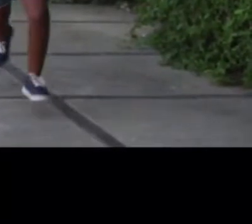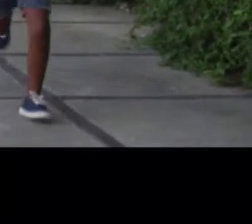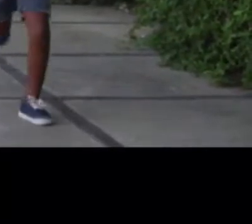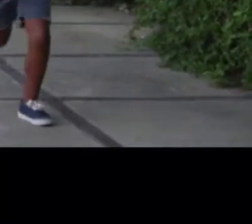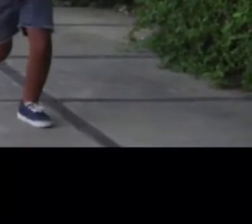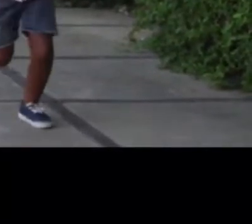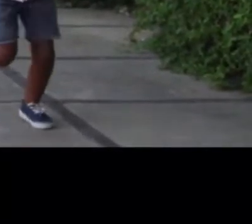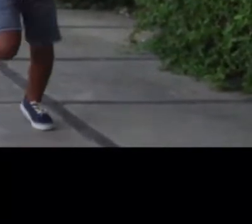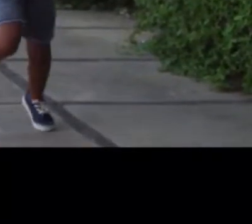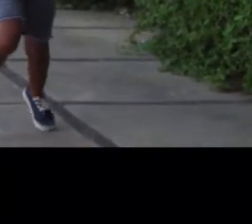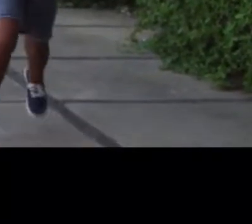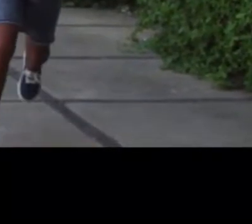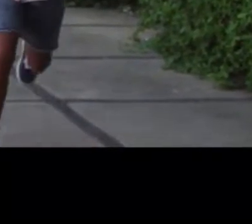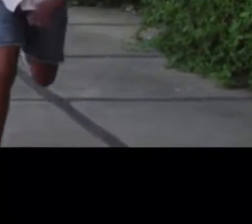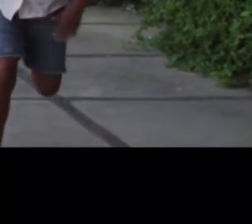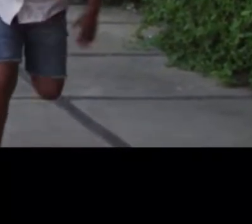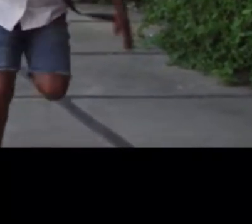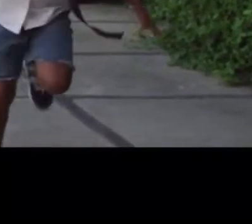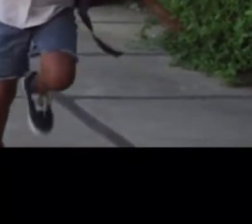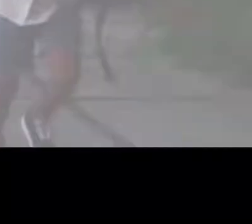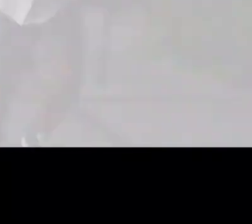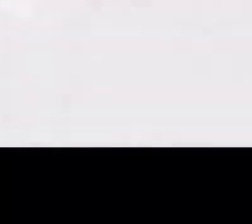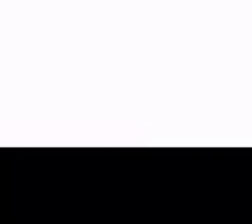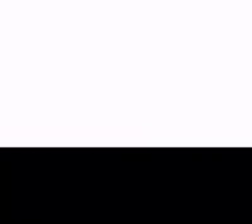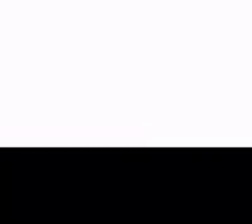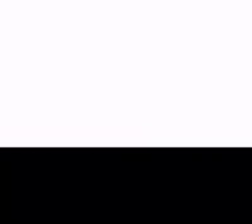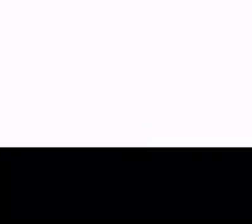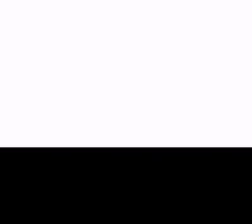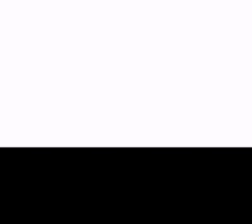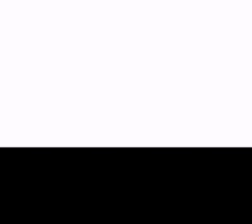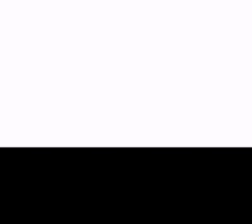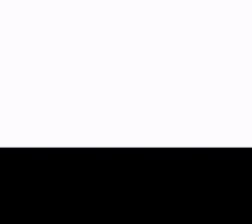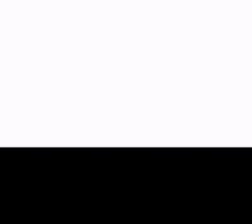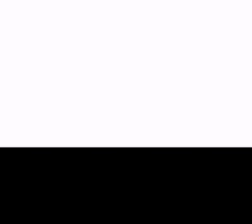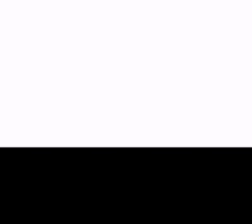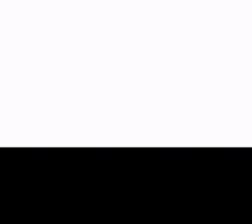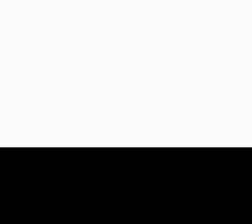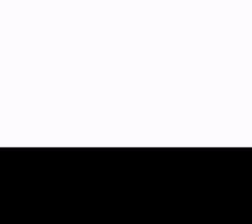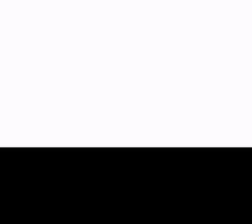E você? Que lembrança levará desse ano?